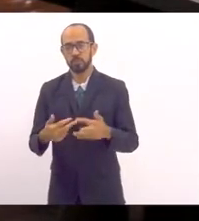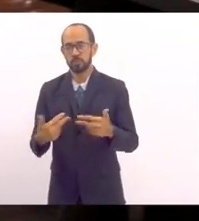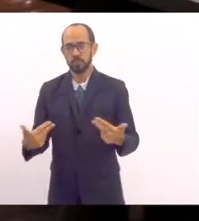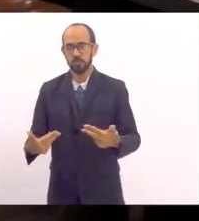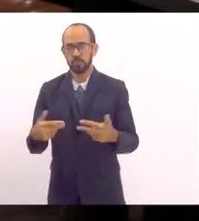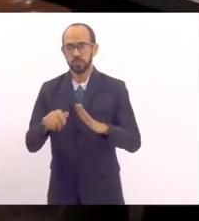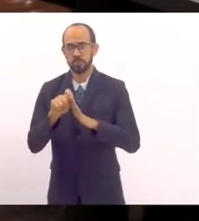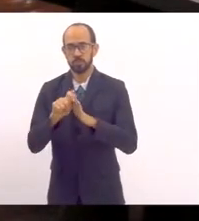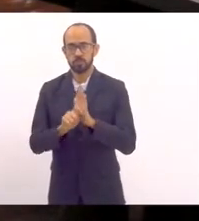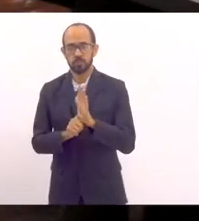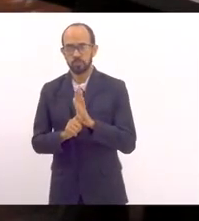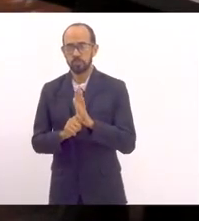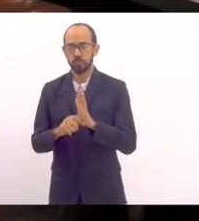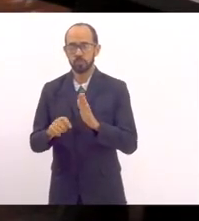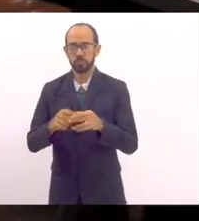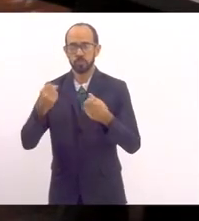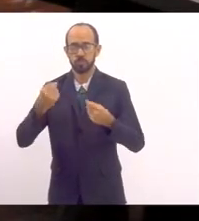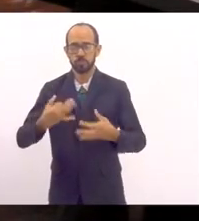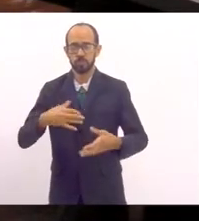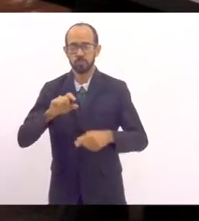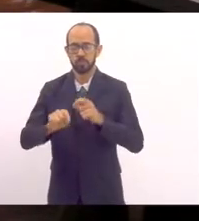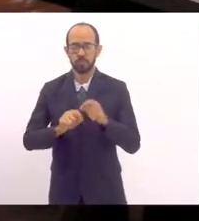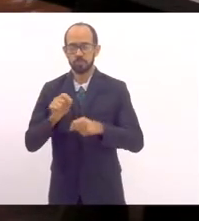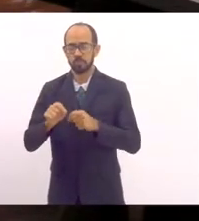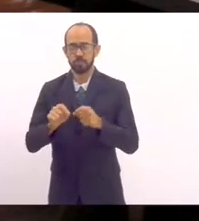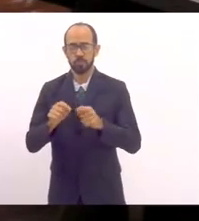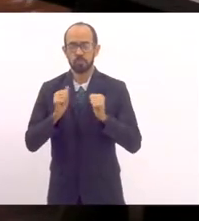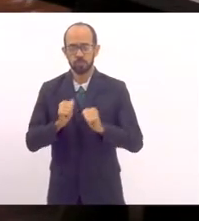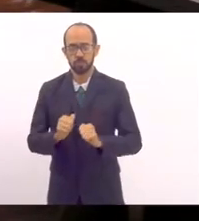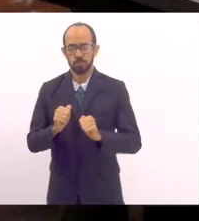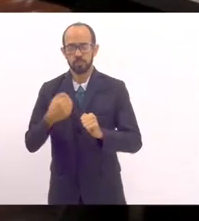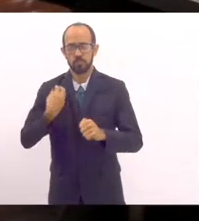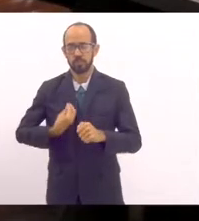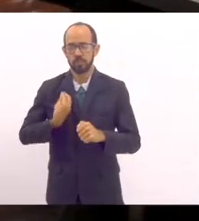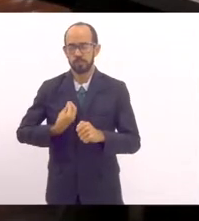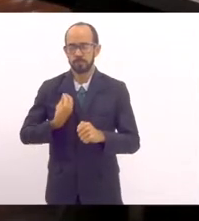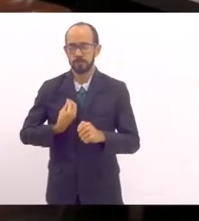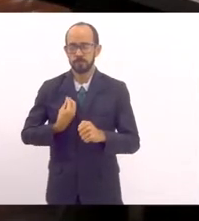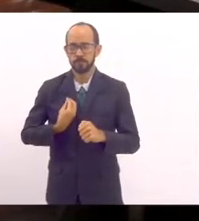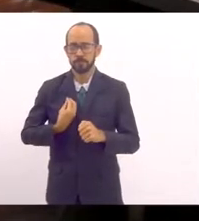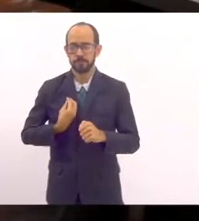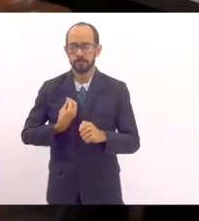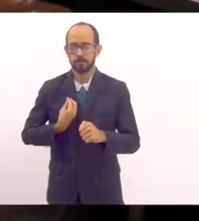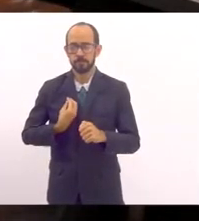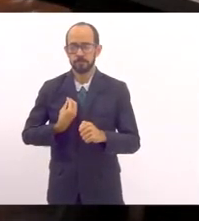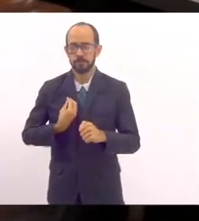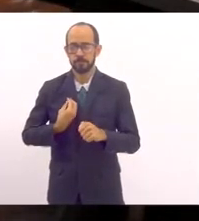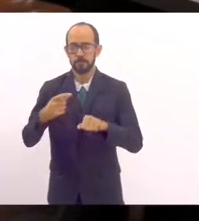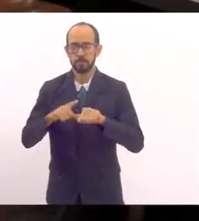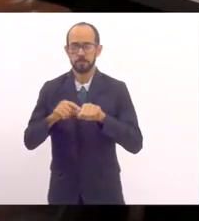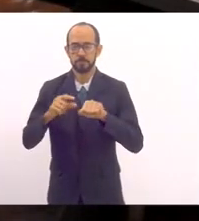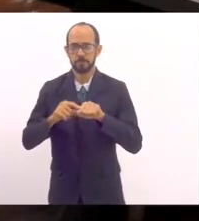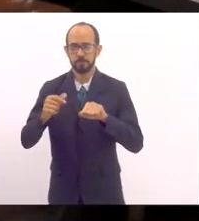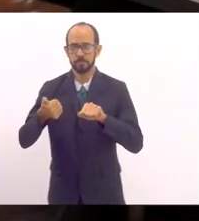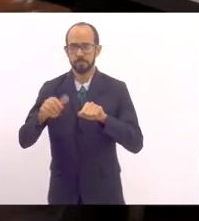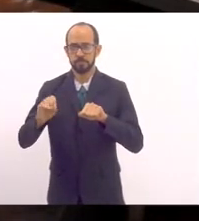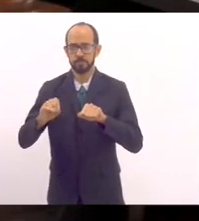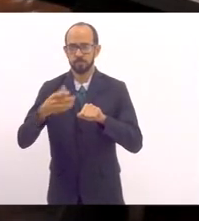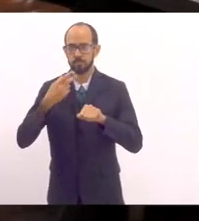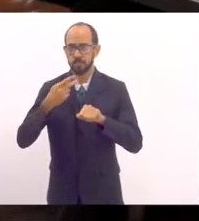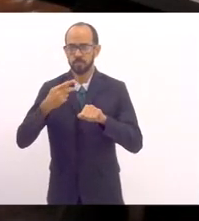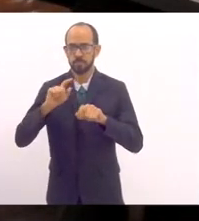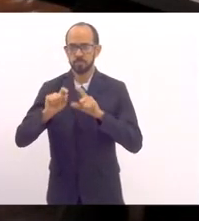desse texto que ele fala de poderão participar, No artigo 10, ele